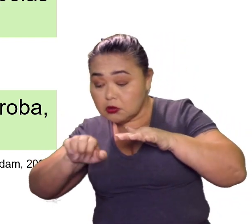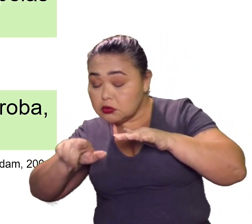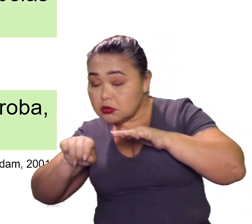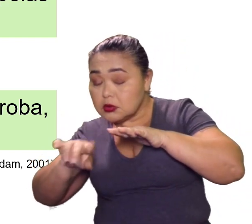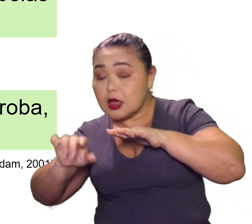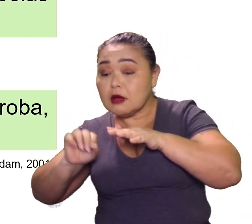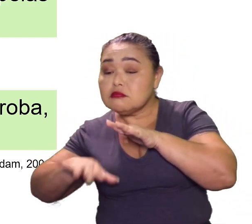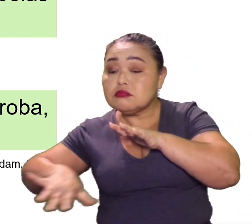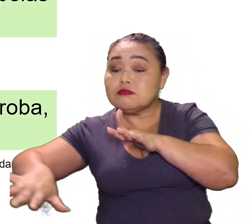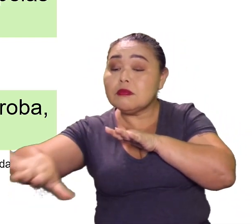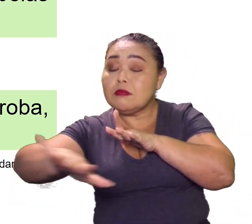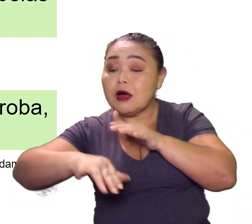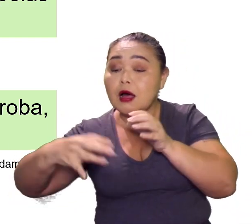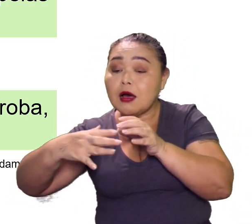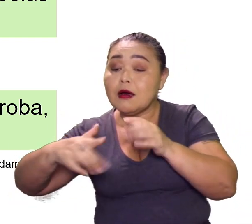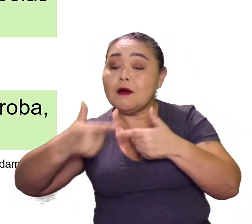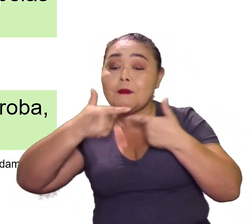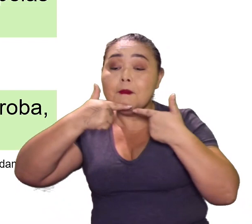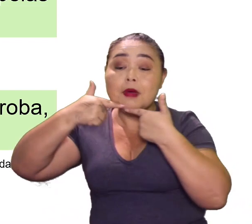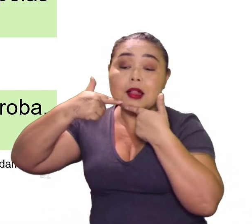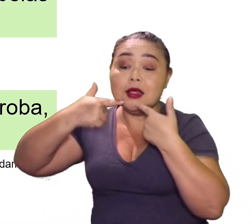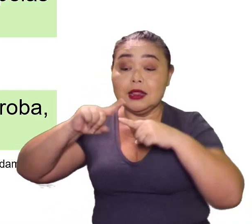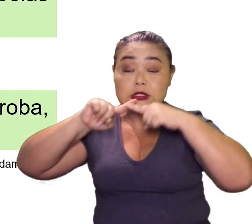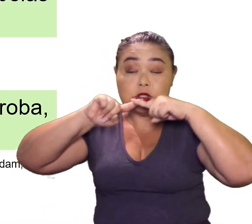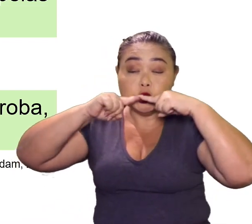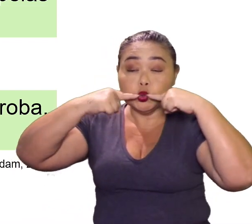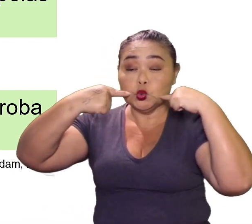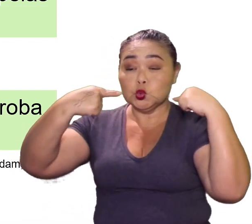planta melancia, né, cana,